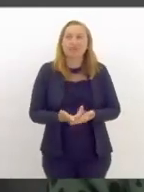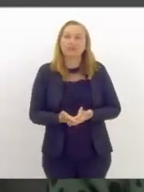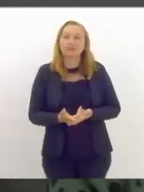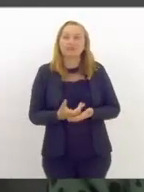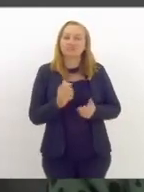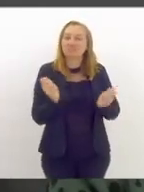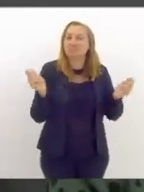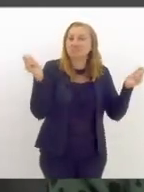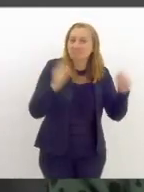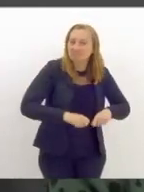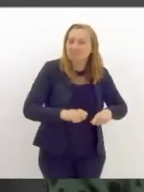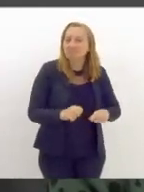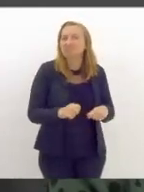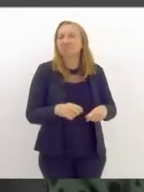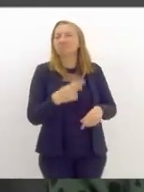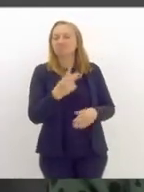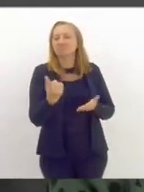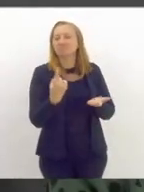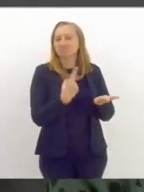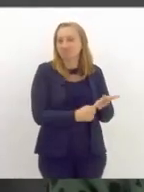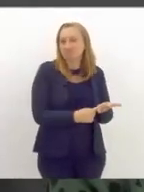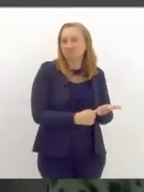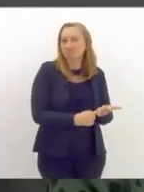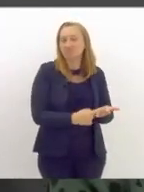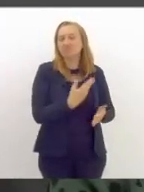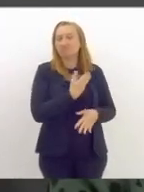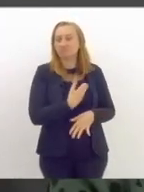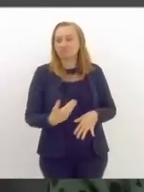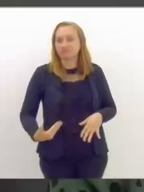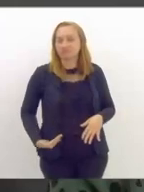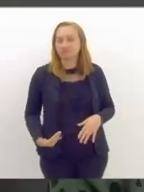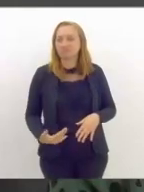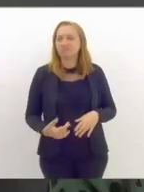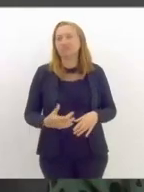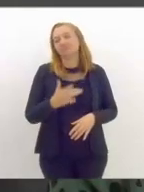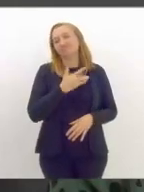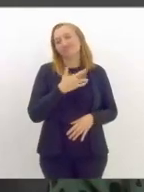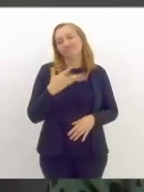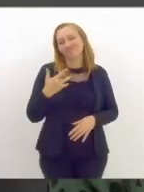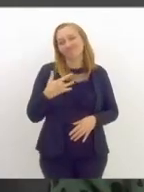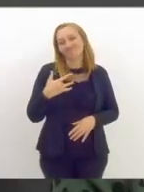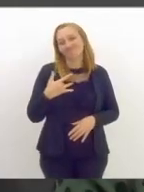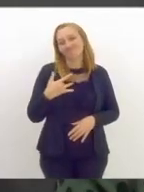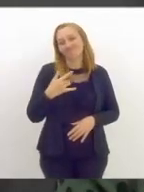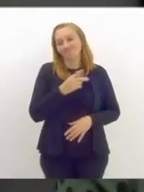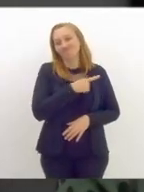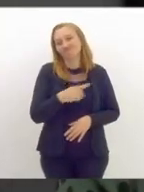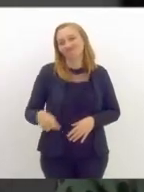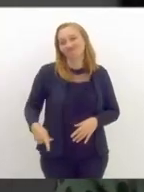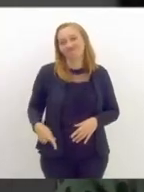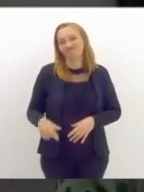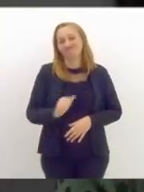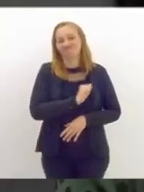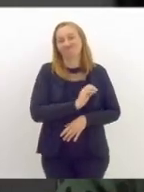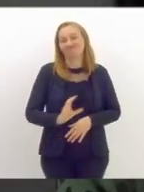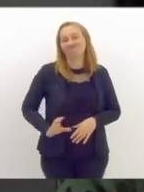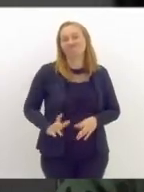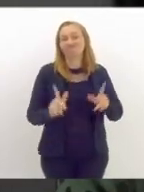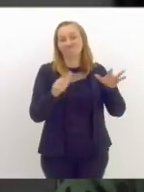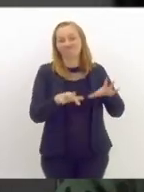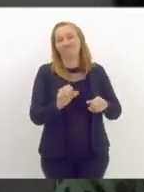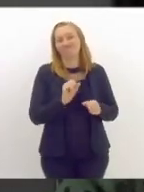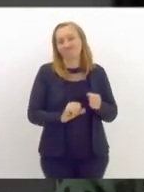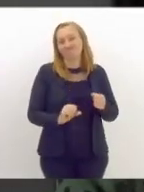sua competência, pelo seu compromisso com a coisa pública. E na saúde, o presidente André Siciliano fez a